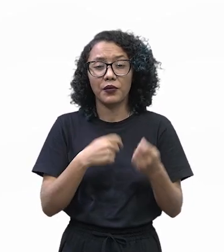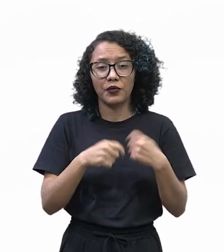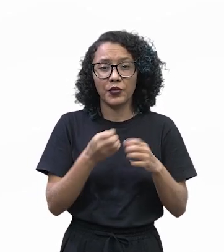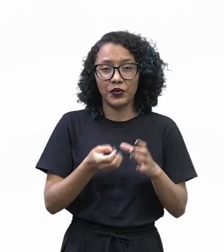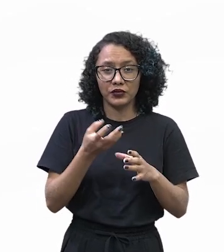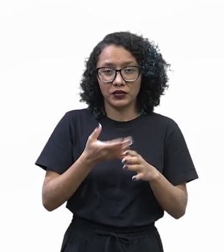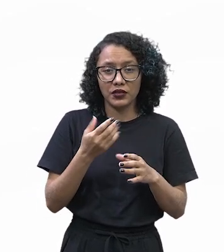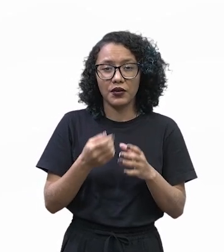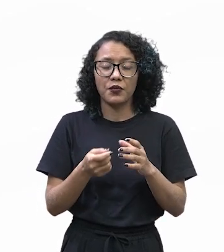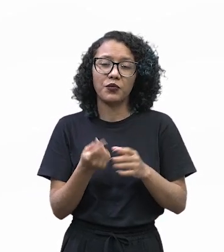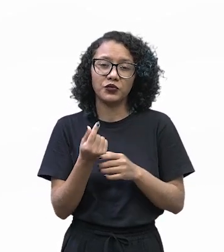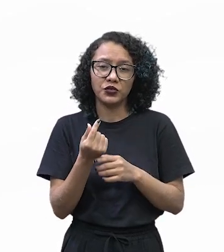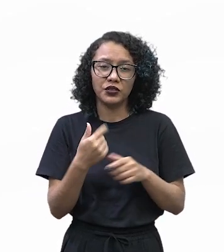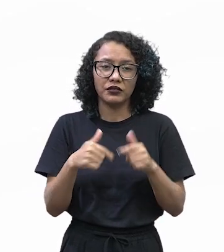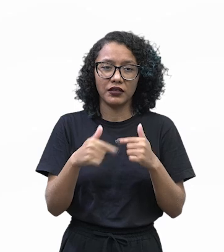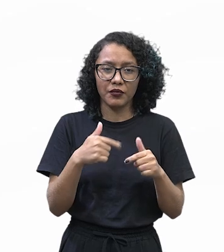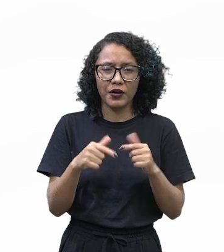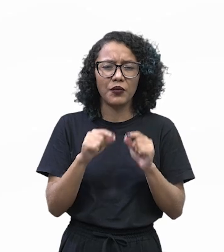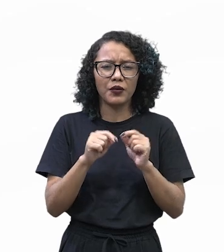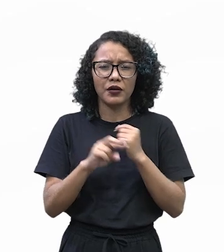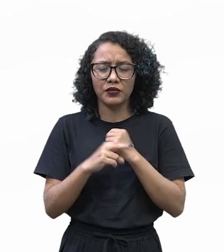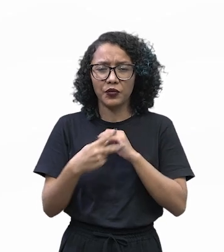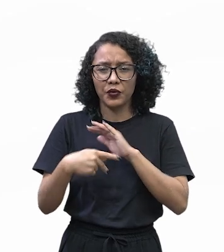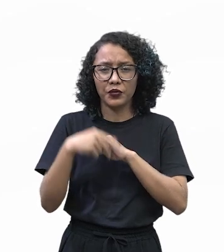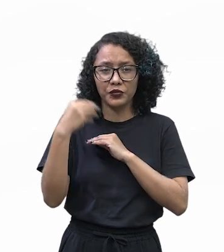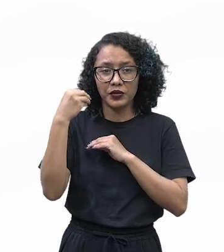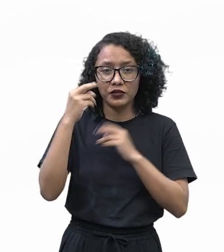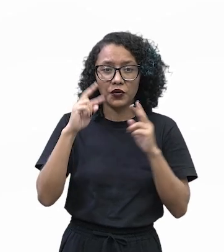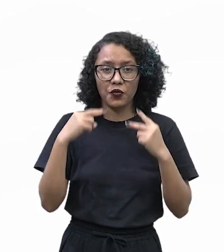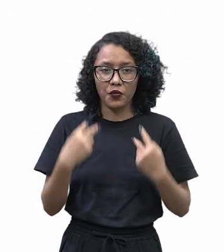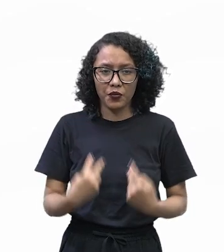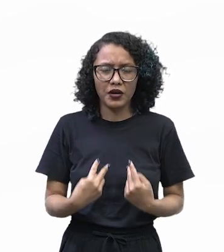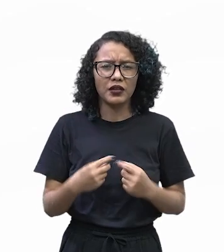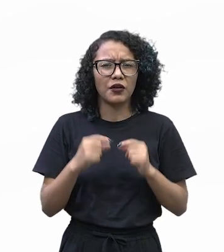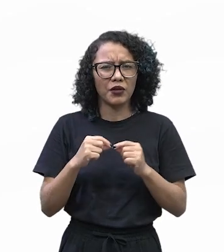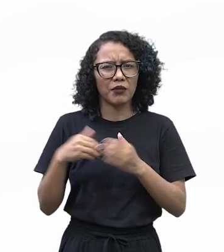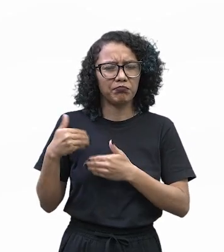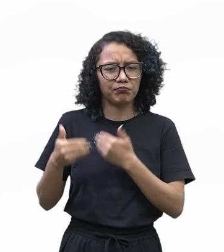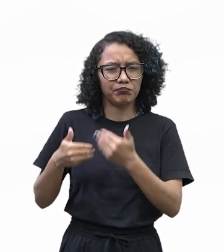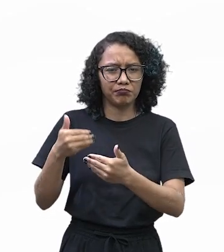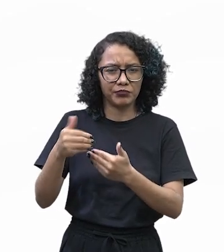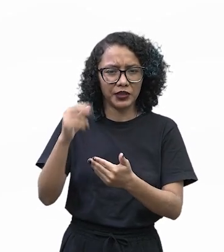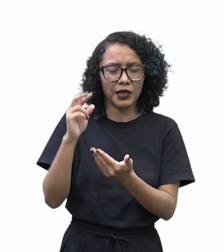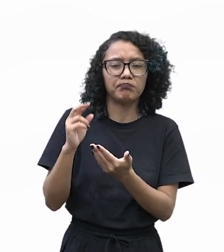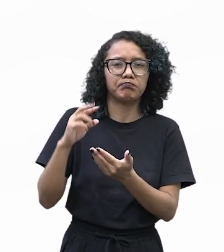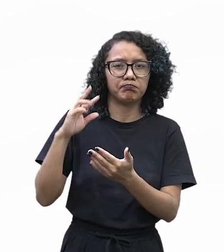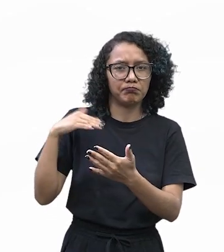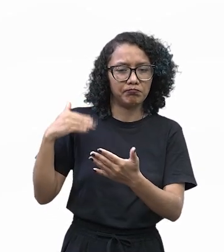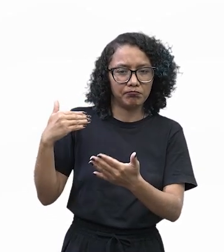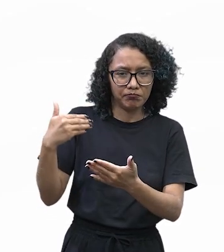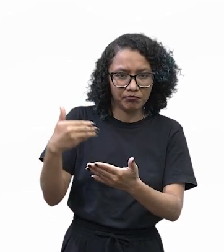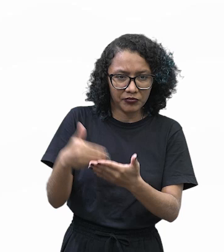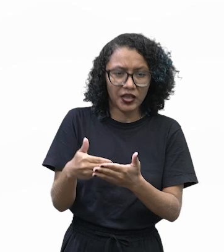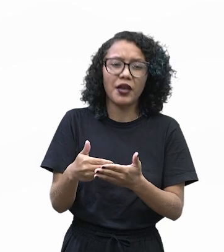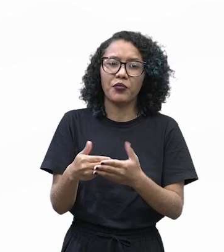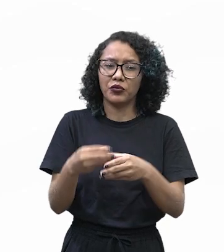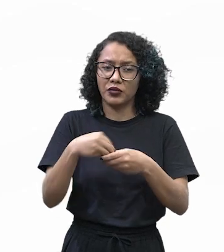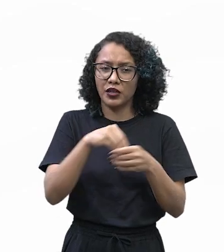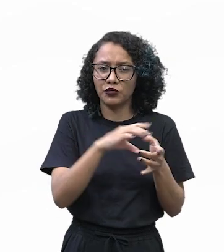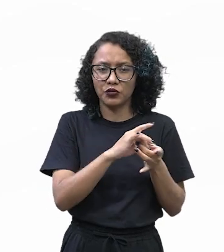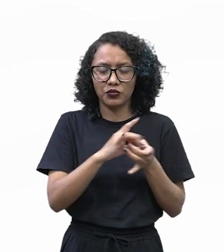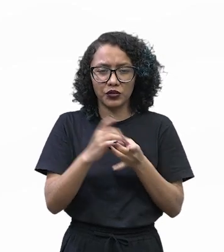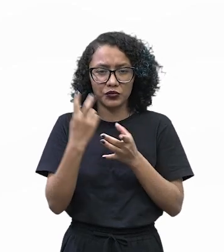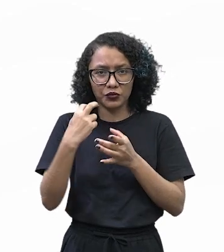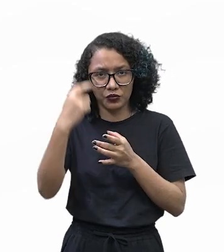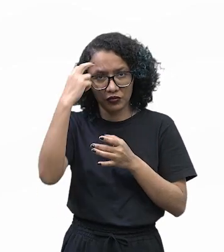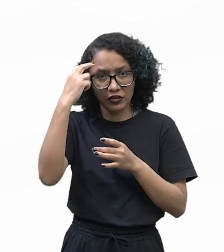São consequências de experiências humanas estabelecidas historicamente em diferentes contextos culturais e